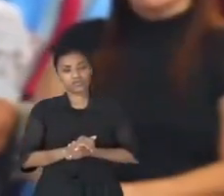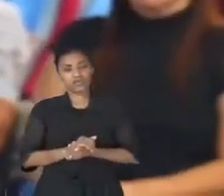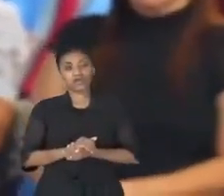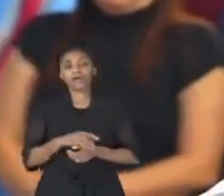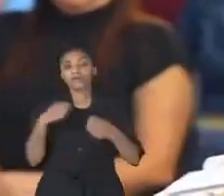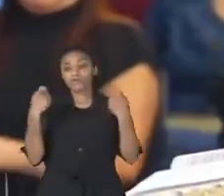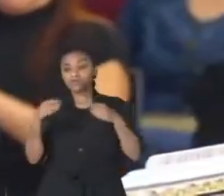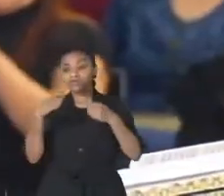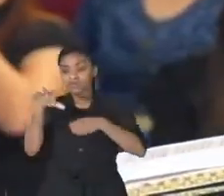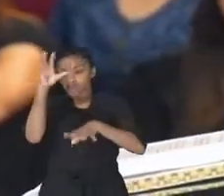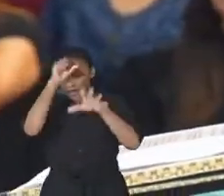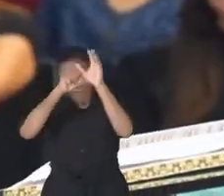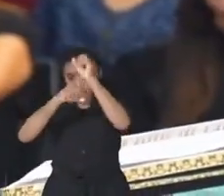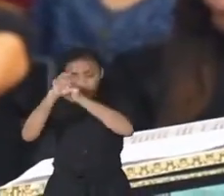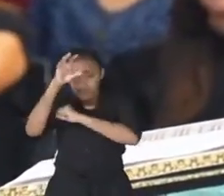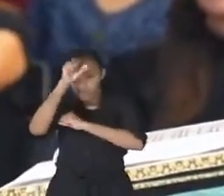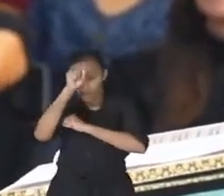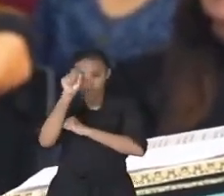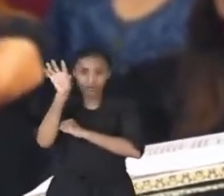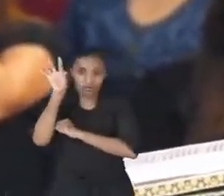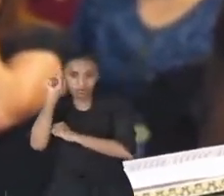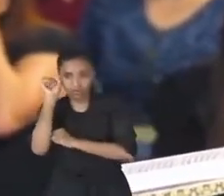Vão ter que aprender a ouvi-lo.